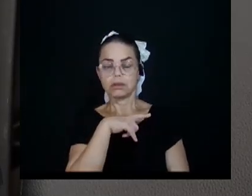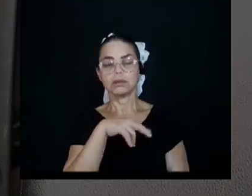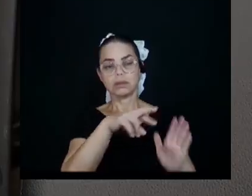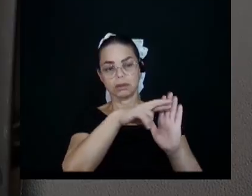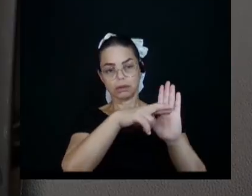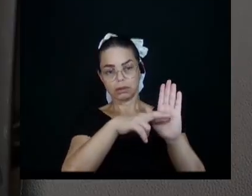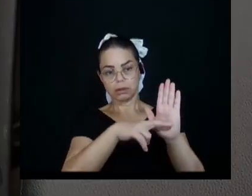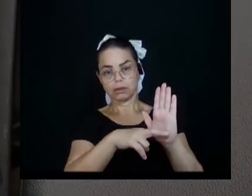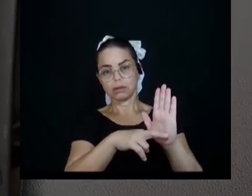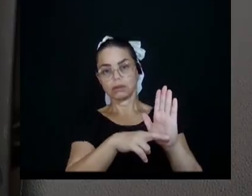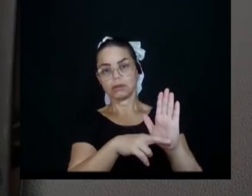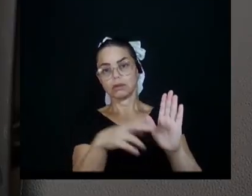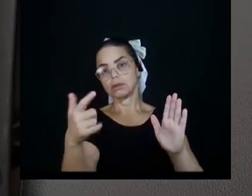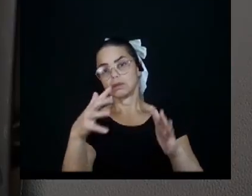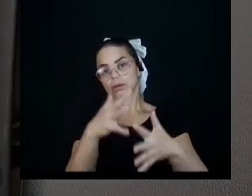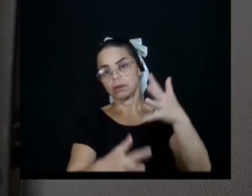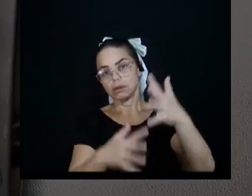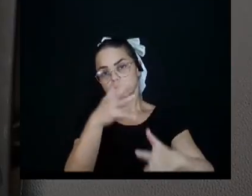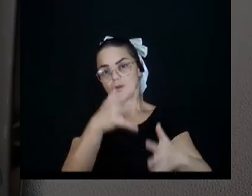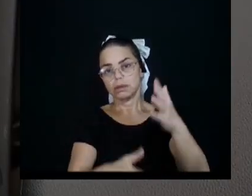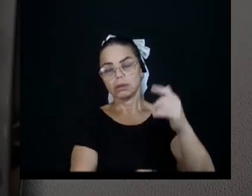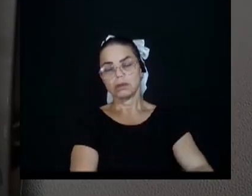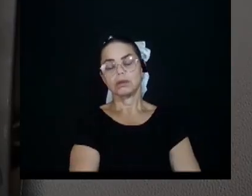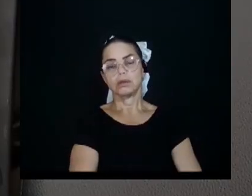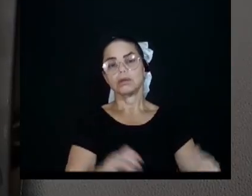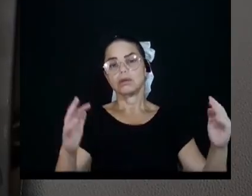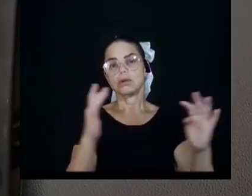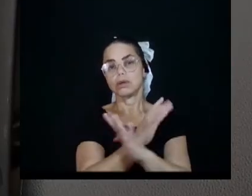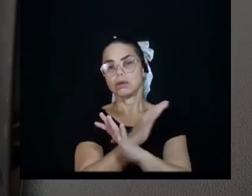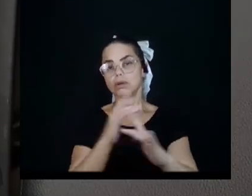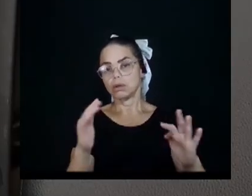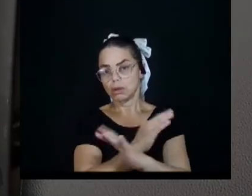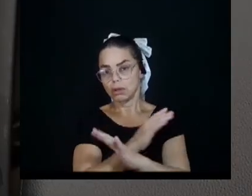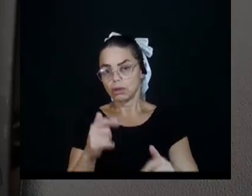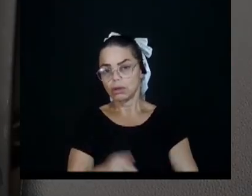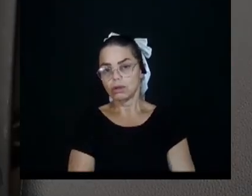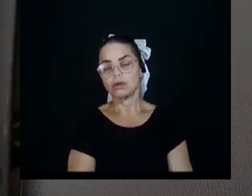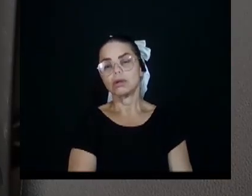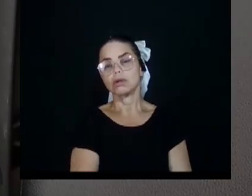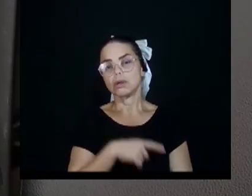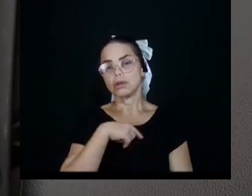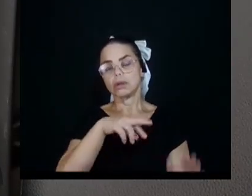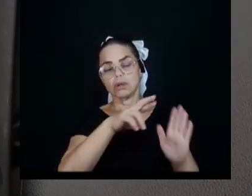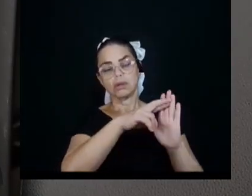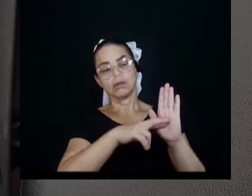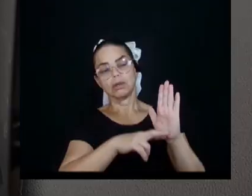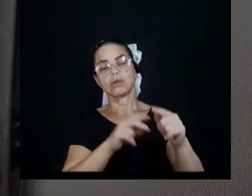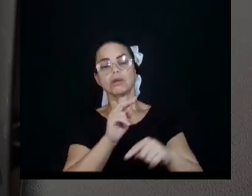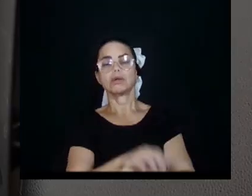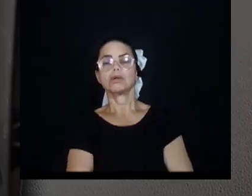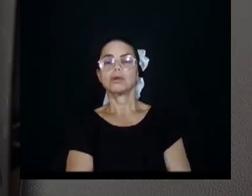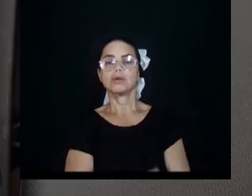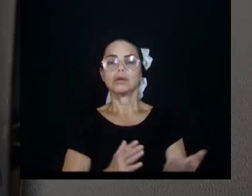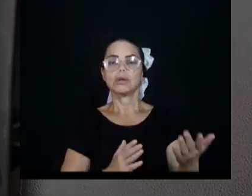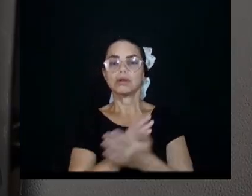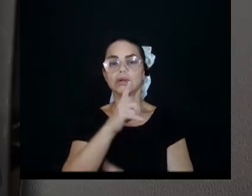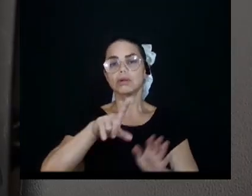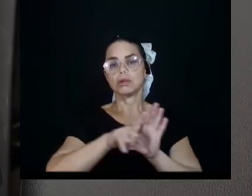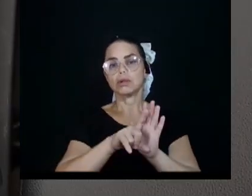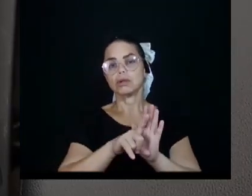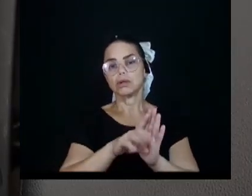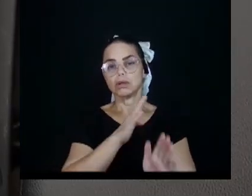atrapalhe a mobilidade urbana, desde que você também tenha regras. Então nós aprovamos essa lei, uma lei minha, o vereador